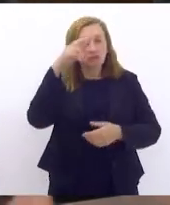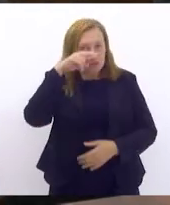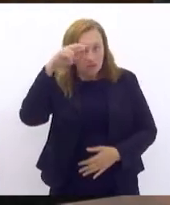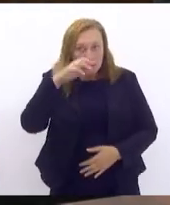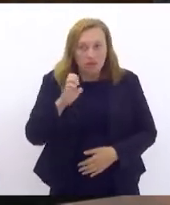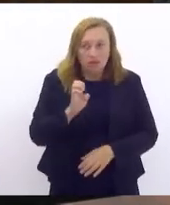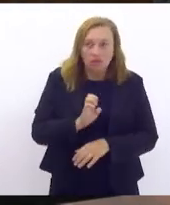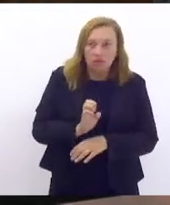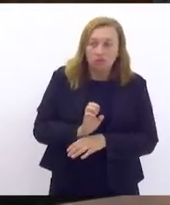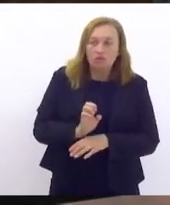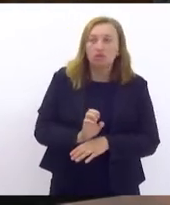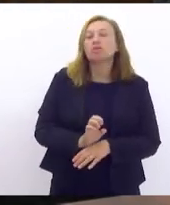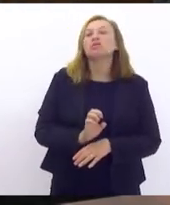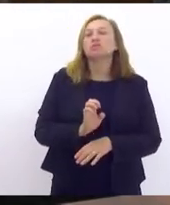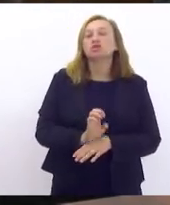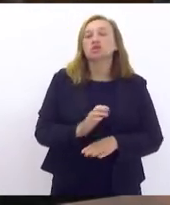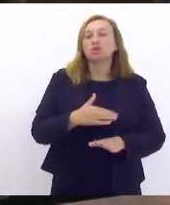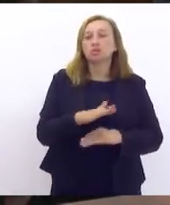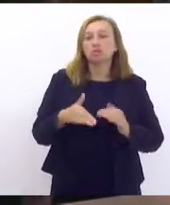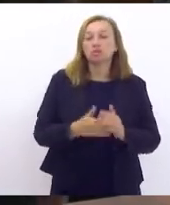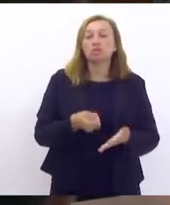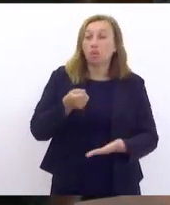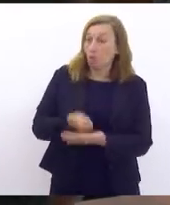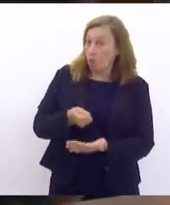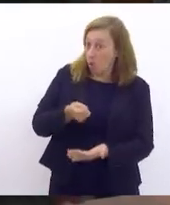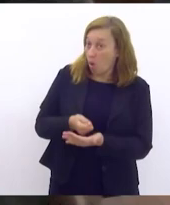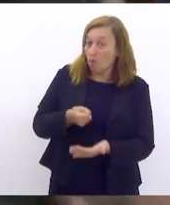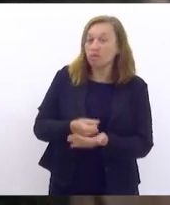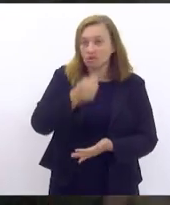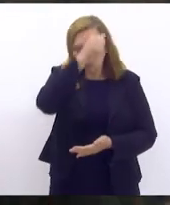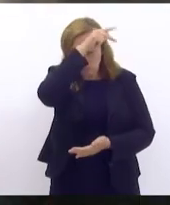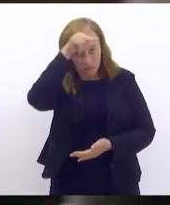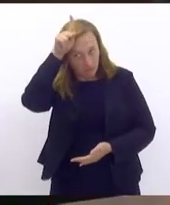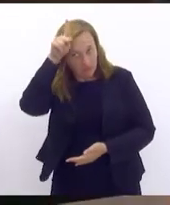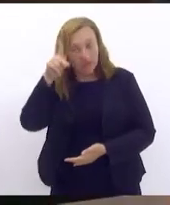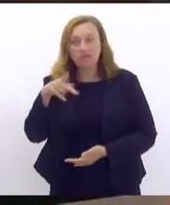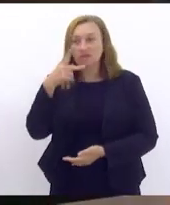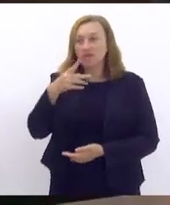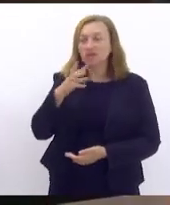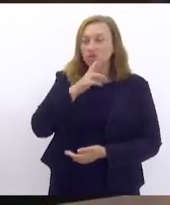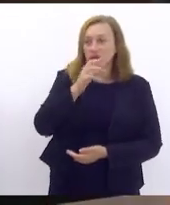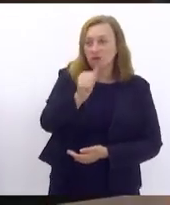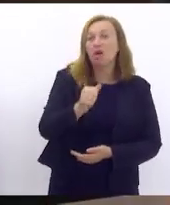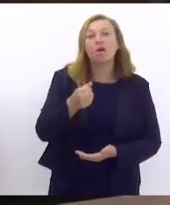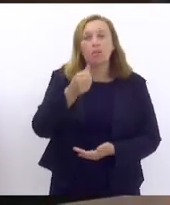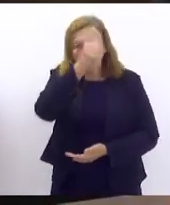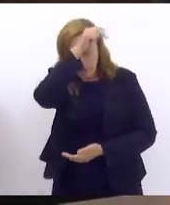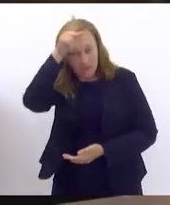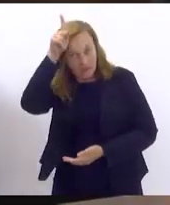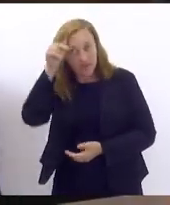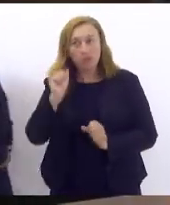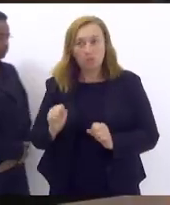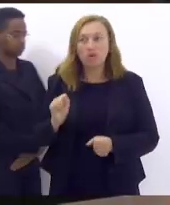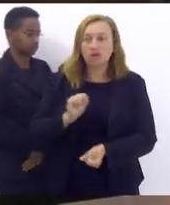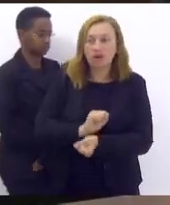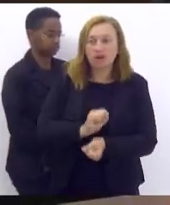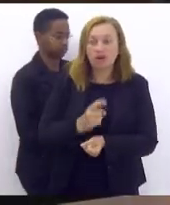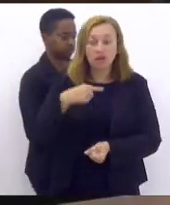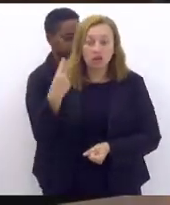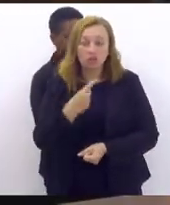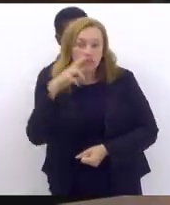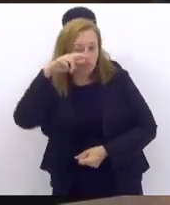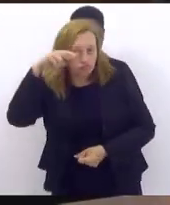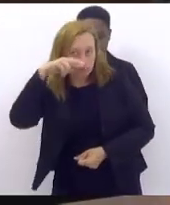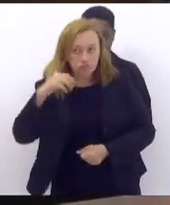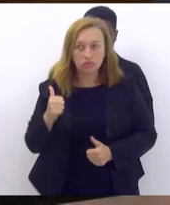Estado todo. Então, cobre o seu prefeito, como está dizendo ali o Amorim ali, prefeito, pode esperar que nós vamos fiscalizar, nós